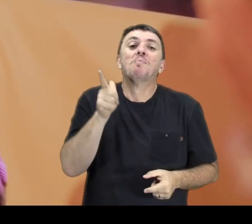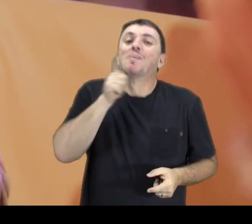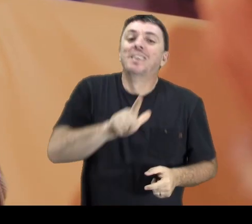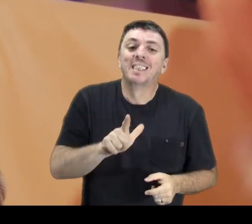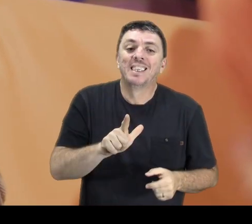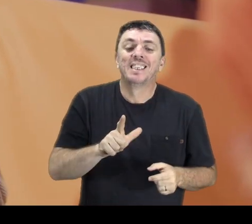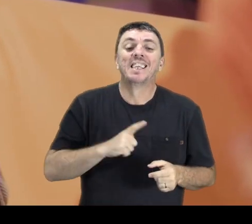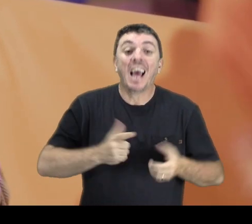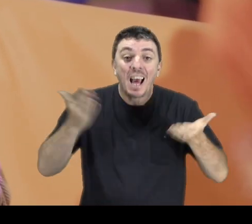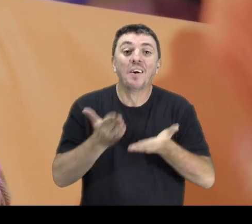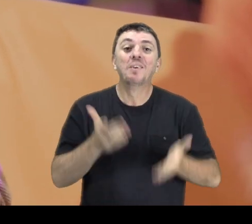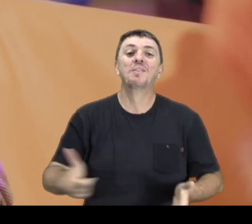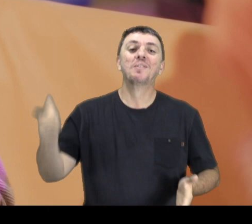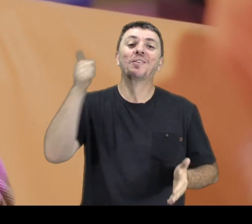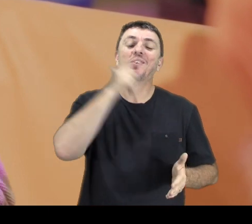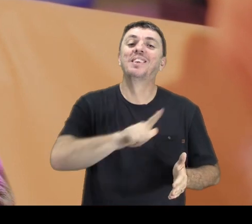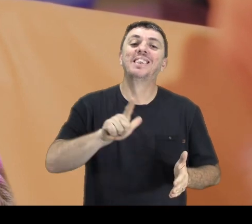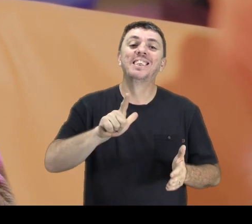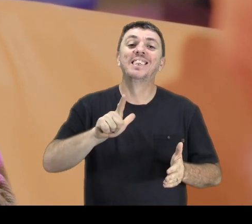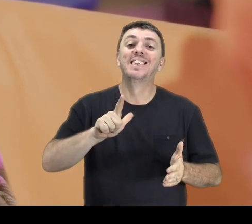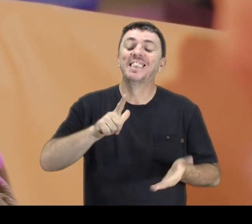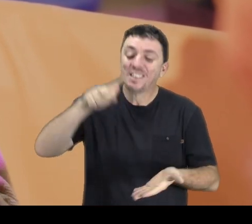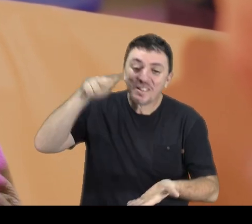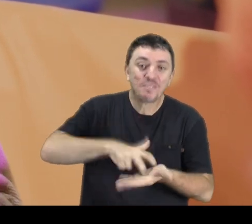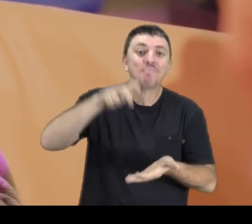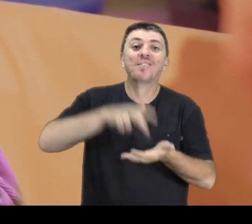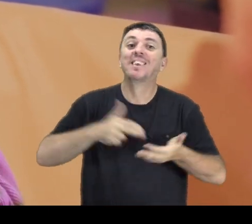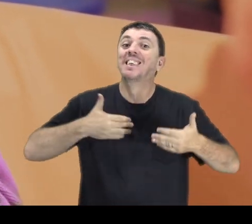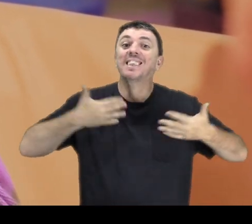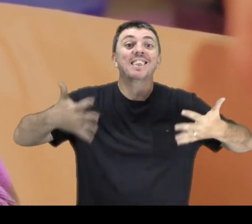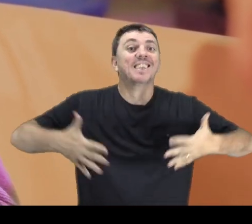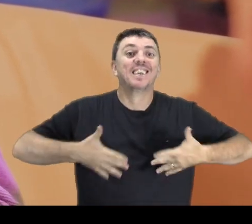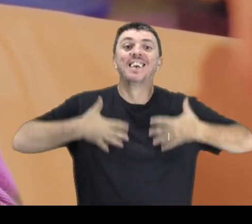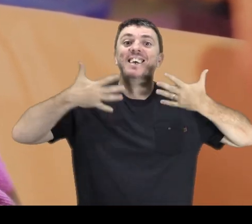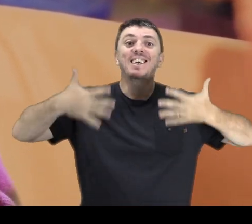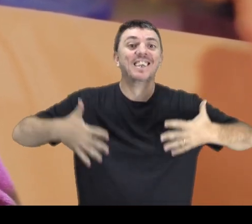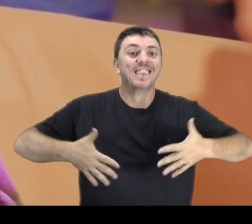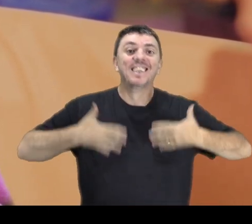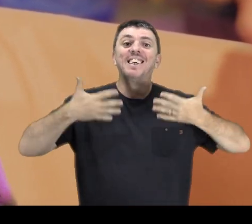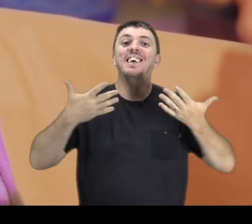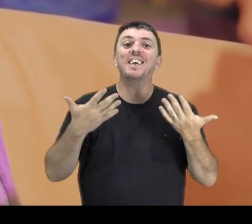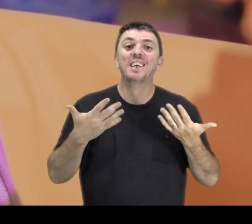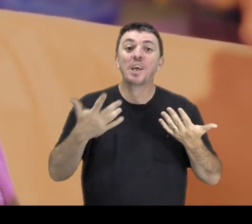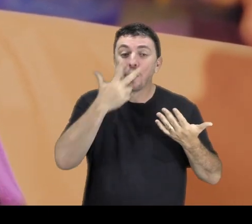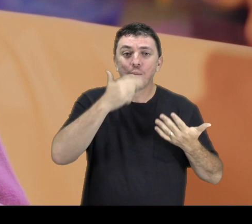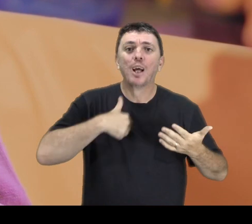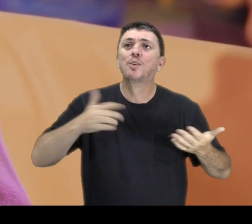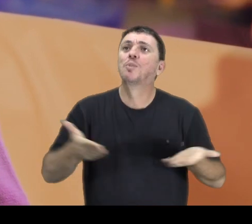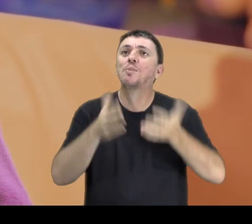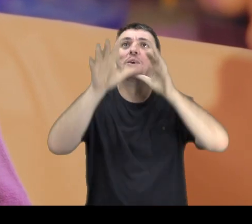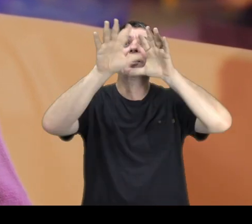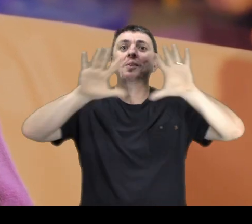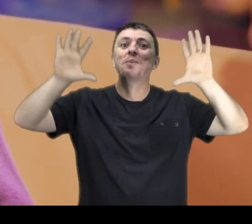nas nuvens, porque é uma coisa que eu jamais imaginava que ia um dia conseguir fazer